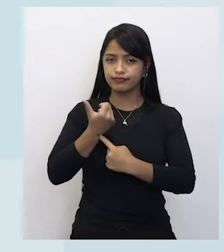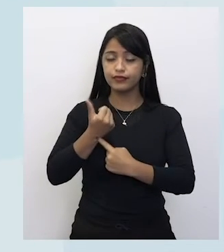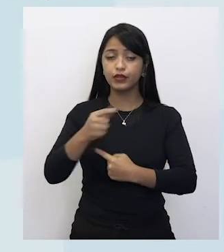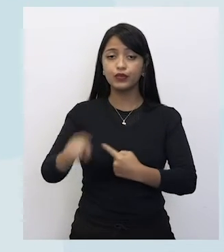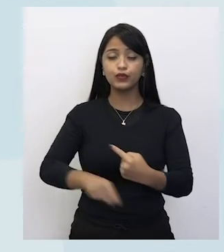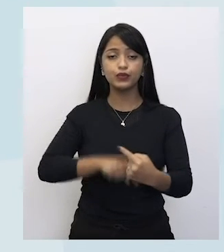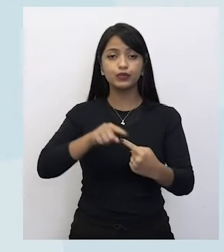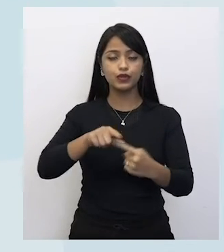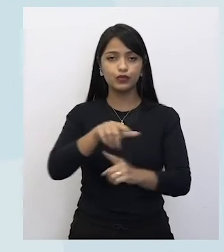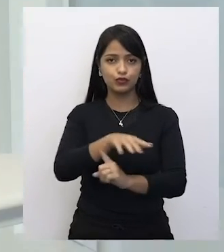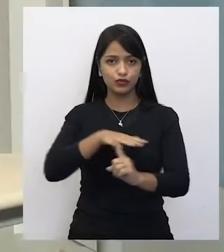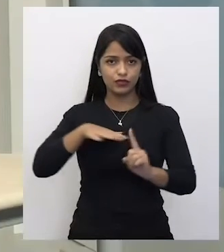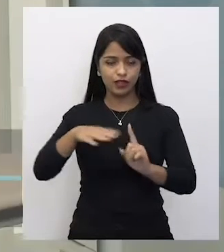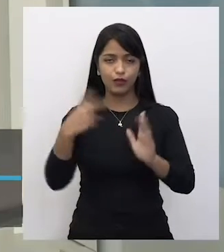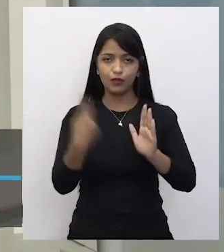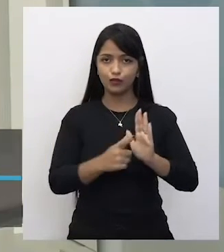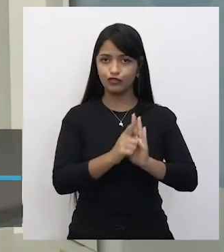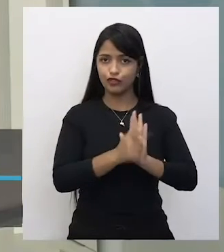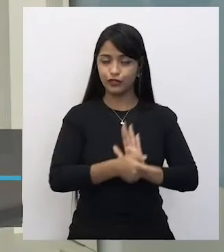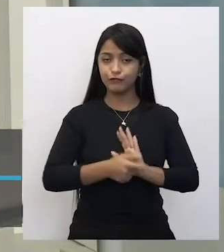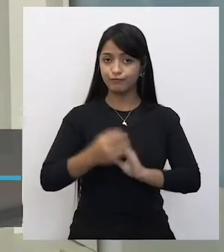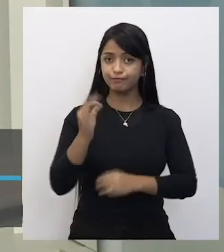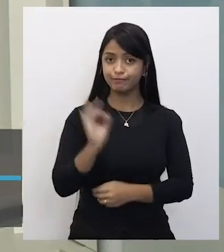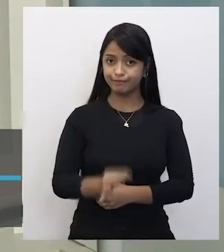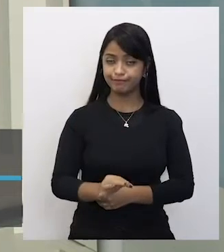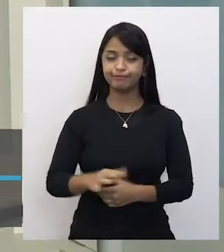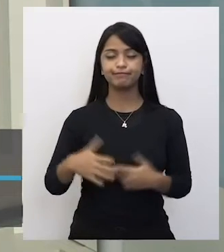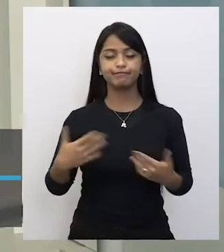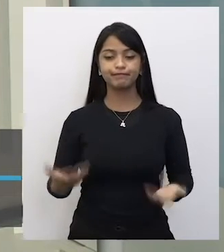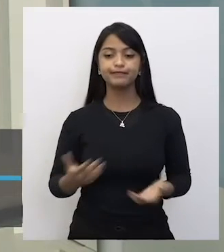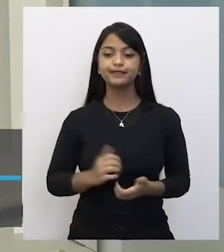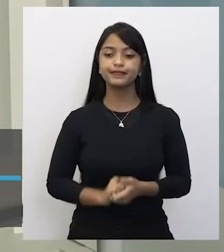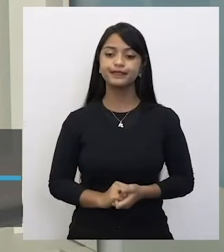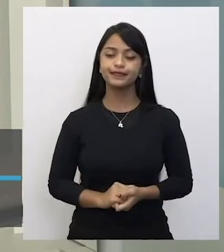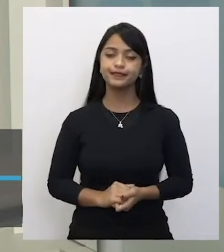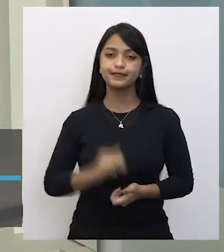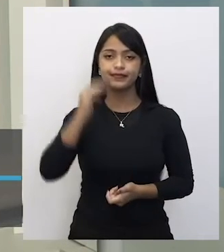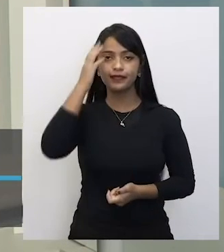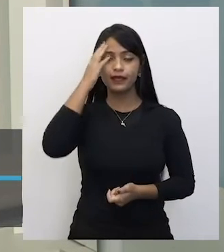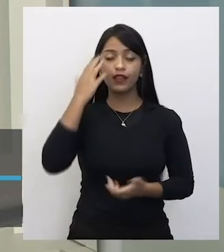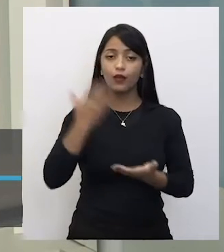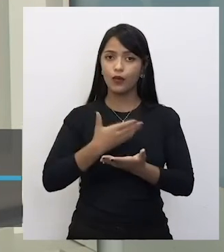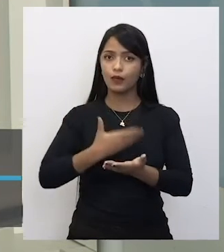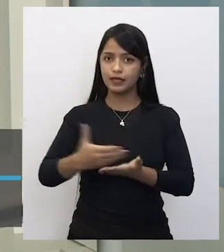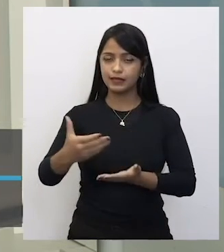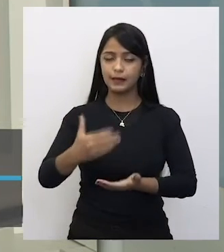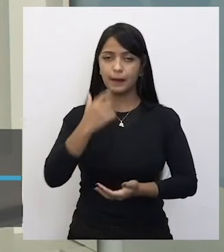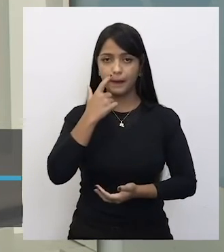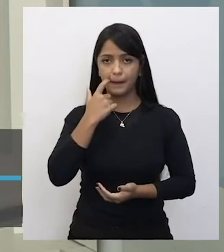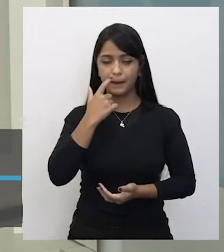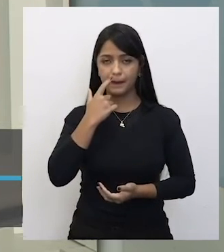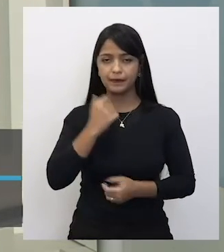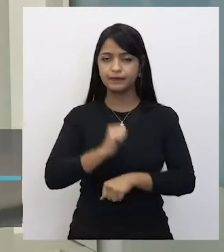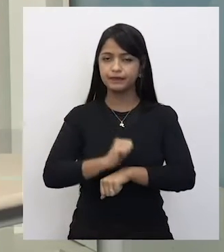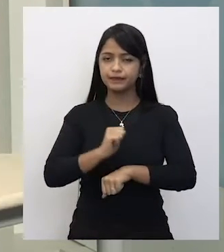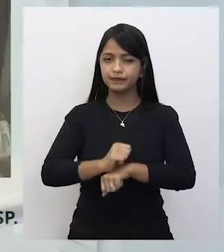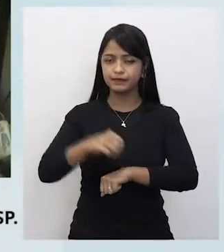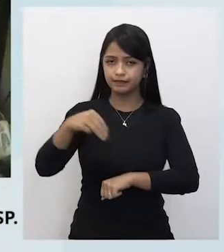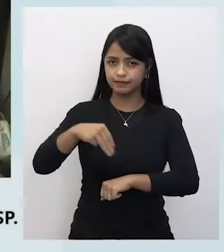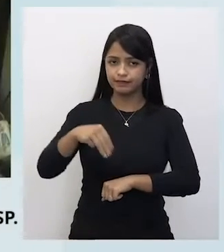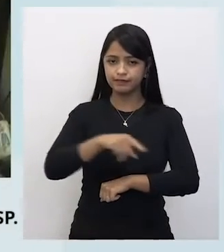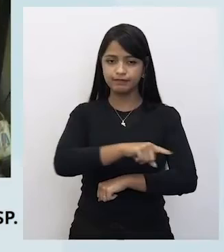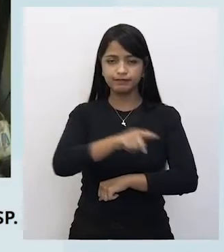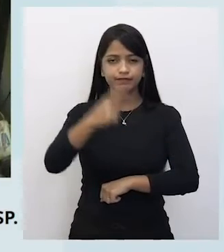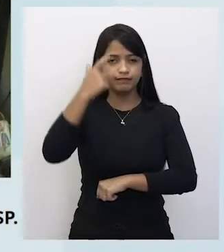social desse gênero, certo? Vamos lá. Acolhida agora. Vocês terão uns minutinhos para pensar